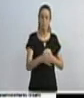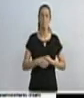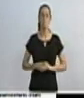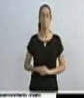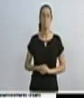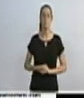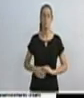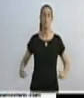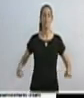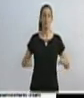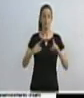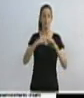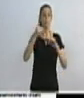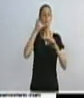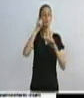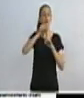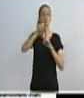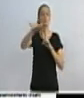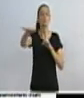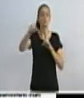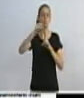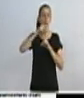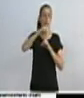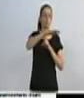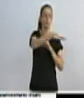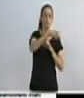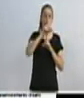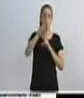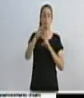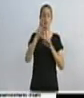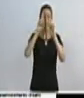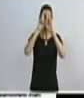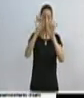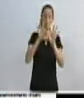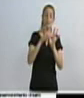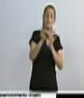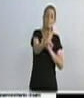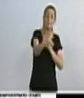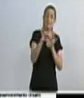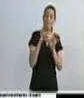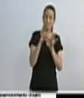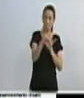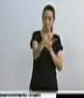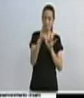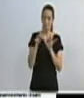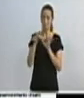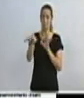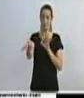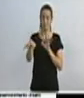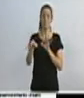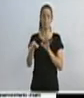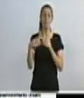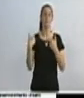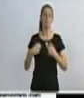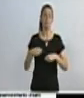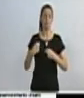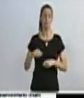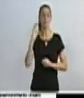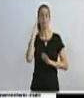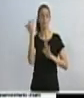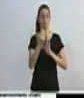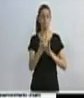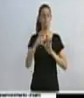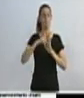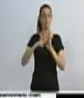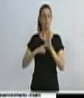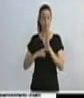relação à emissão eletromagnética, as questões referentes aos limites de intensidade dos campos eletromagnéticos deverão atender às legislações